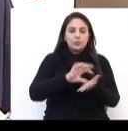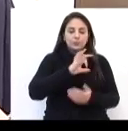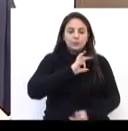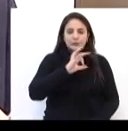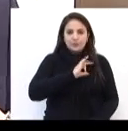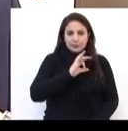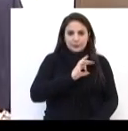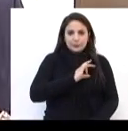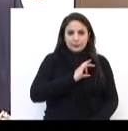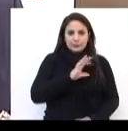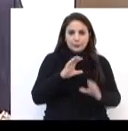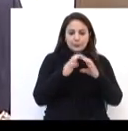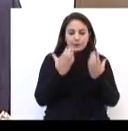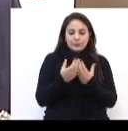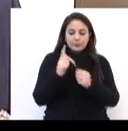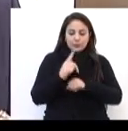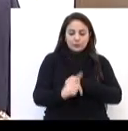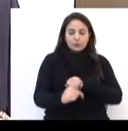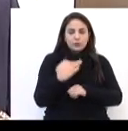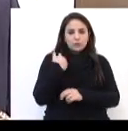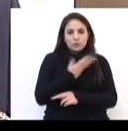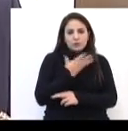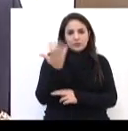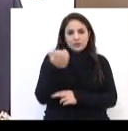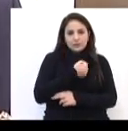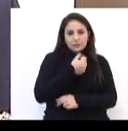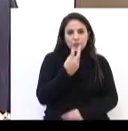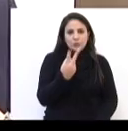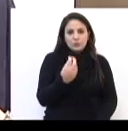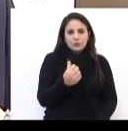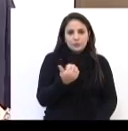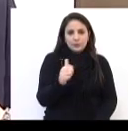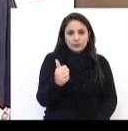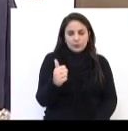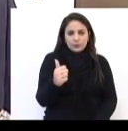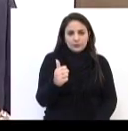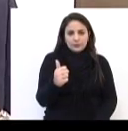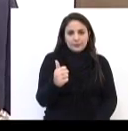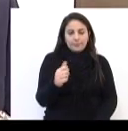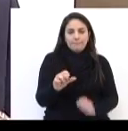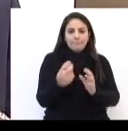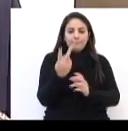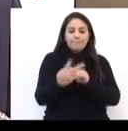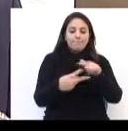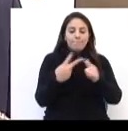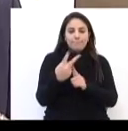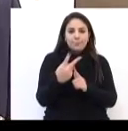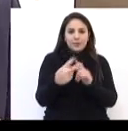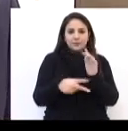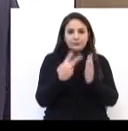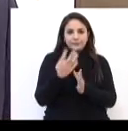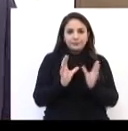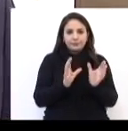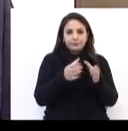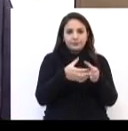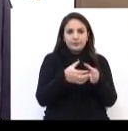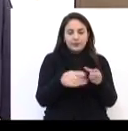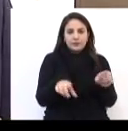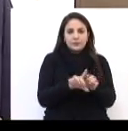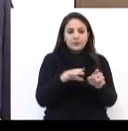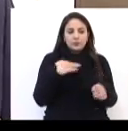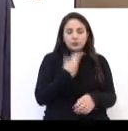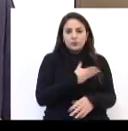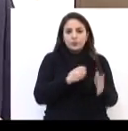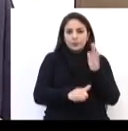para Passo Fundo. Nós recebemos aqui em 2011 os 2 primeiros núcleos que o Estado do Rio Grande do Sul determinou. Fomos a